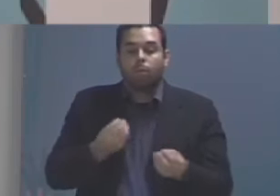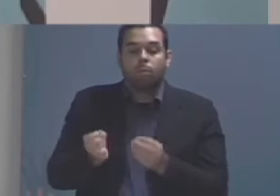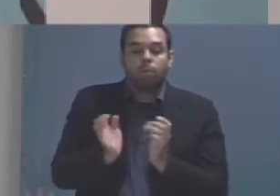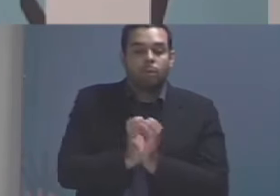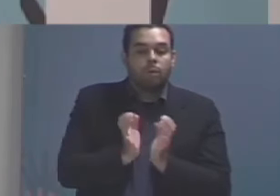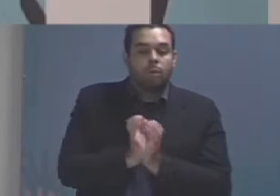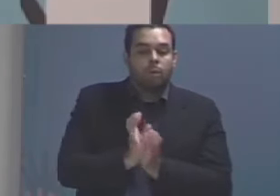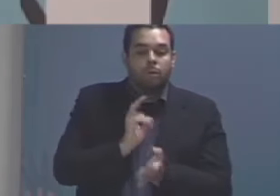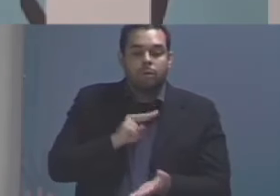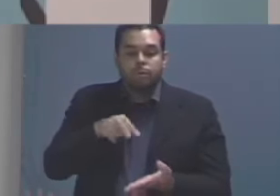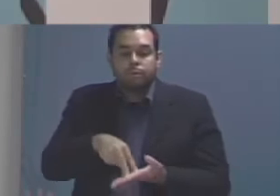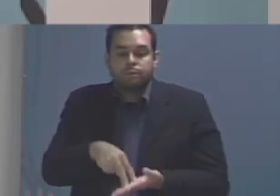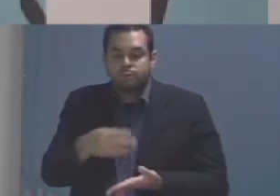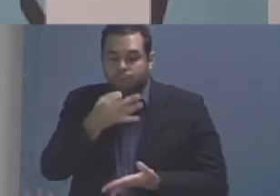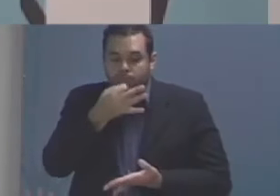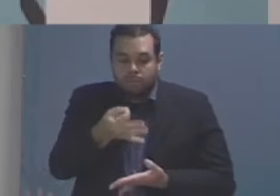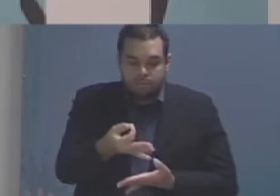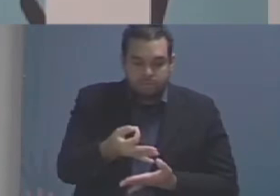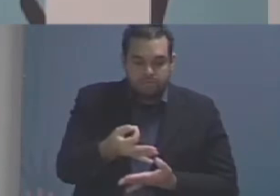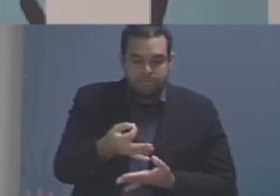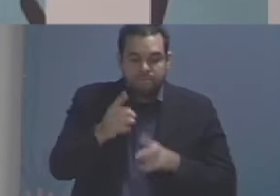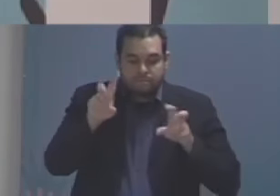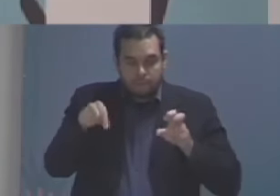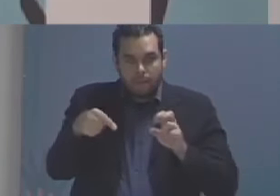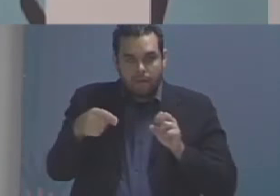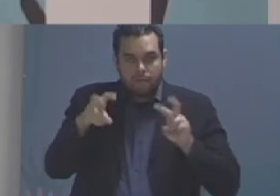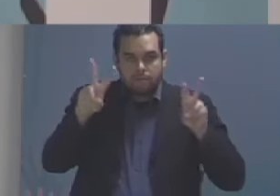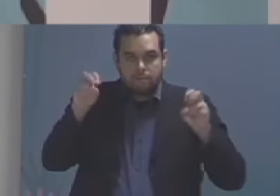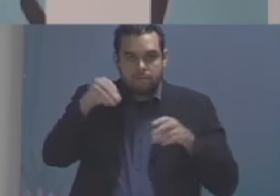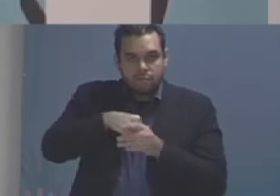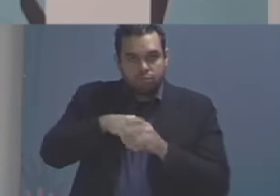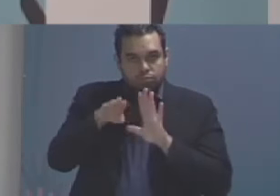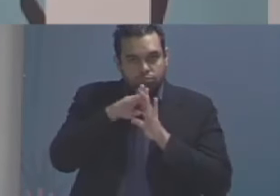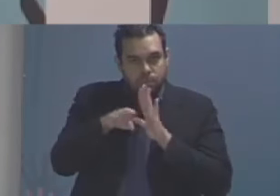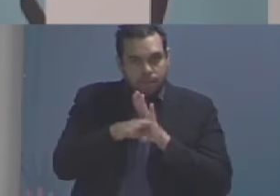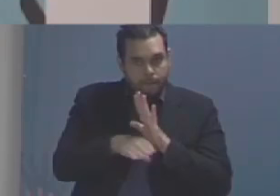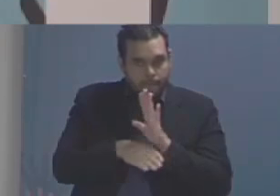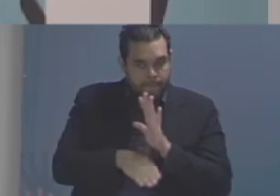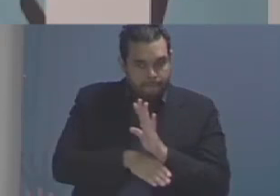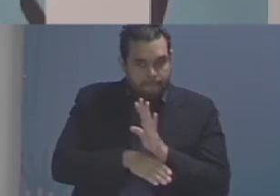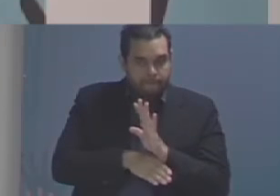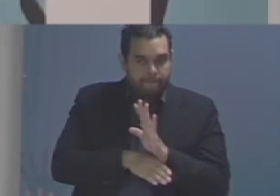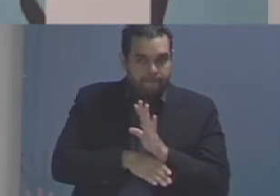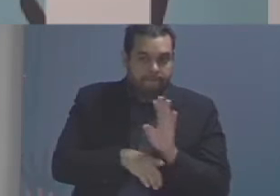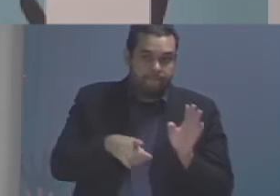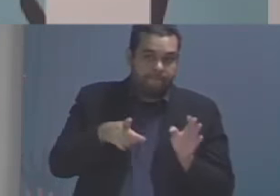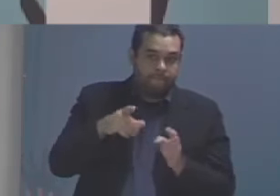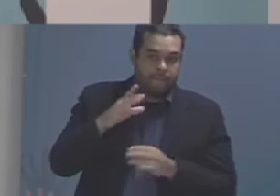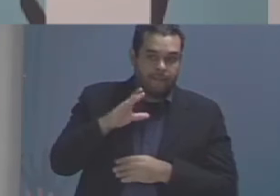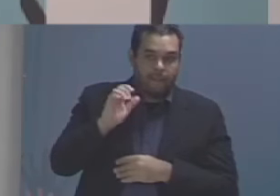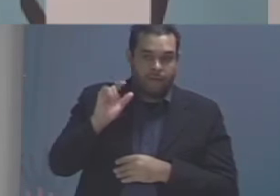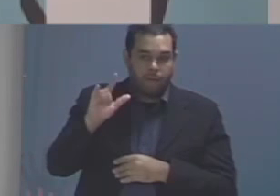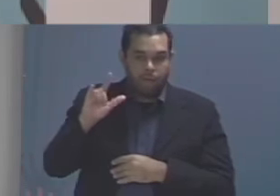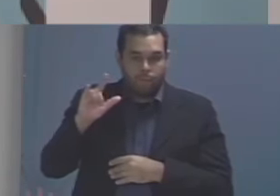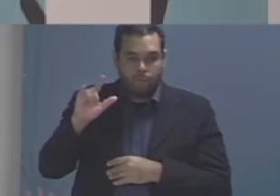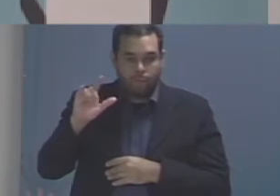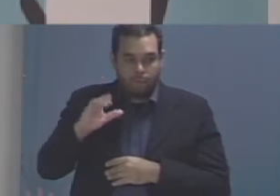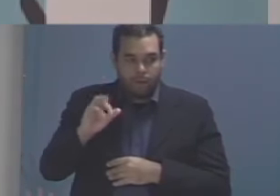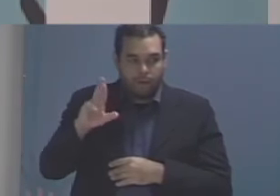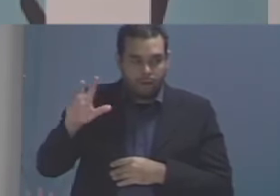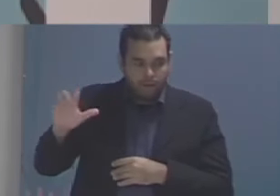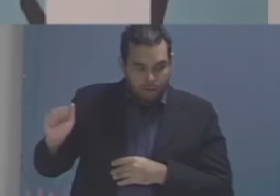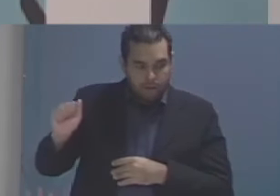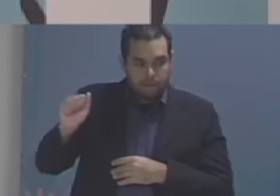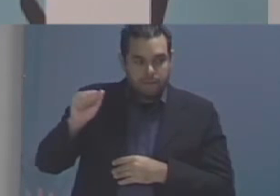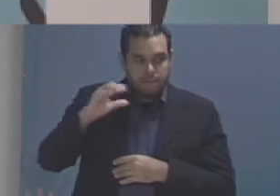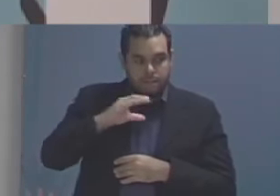como a chapa se posiciona? É tema da sua plataforma? Carlos Afonso Marcondes Medeiros, CRP 14, Mato Grosso